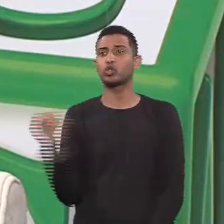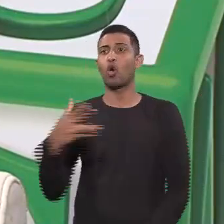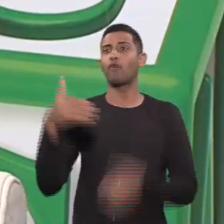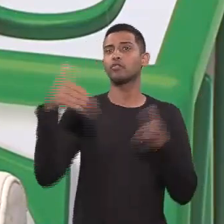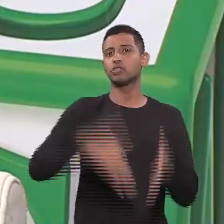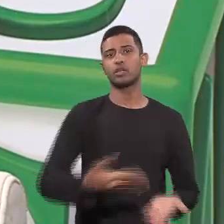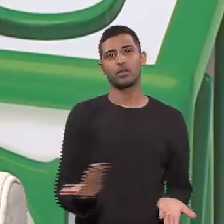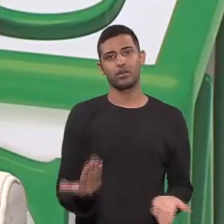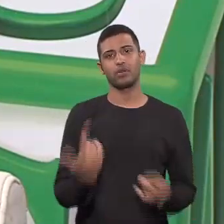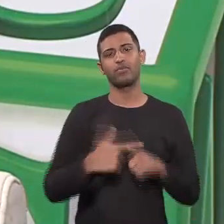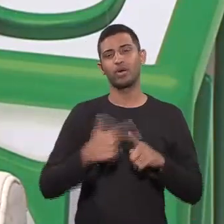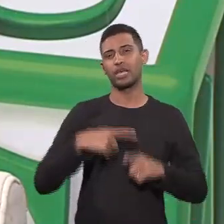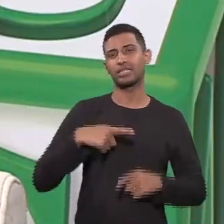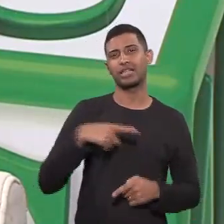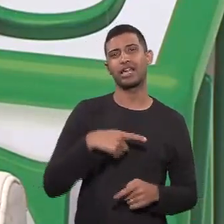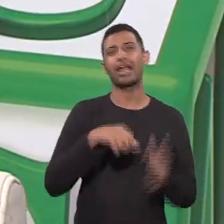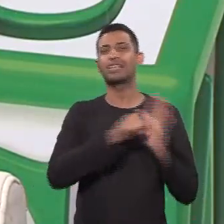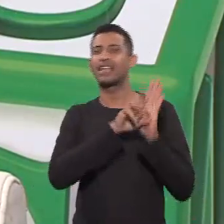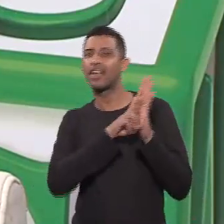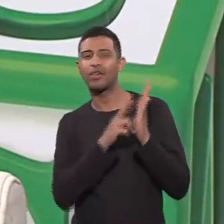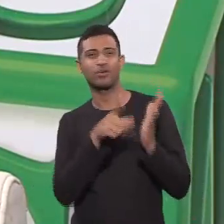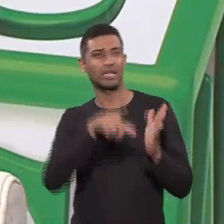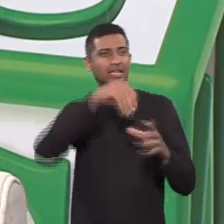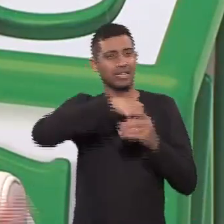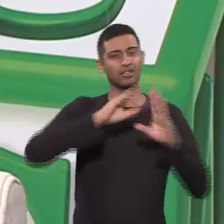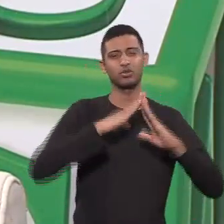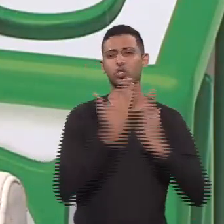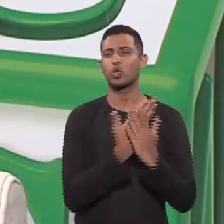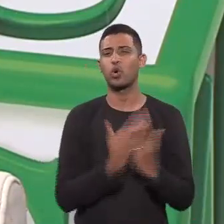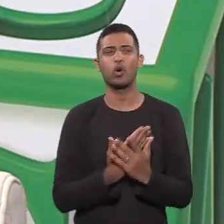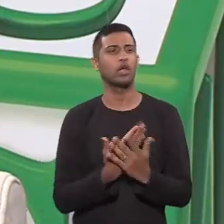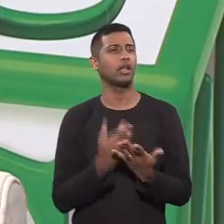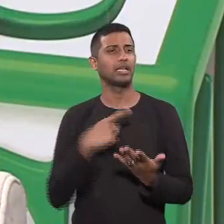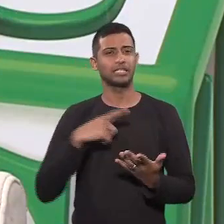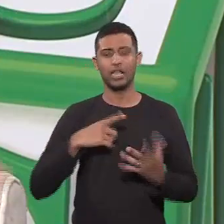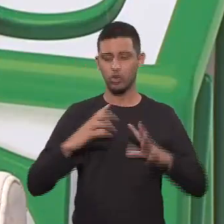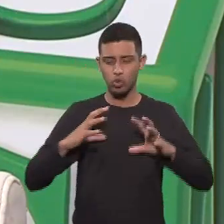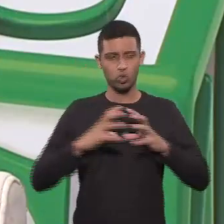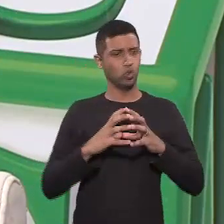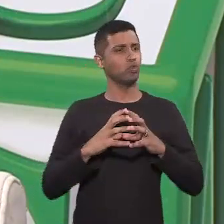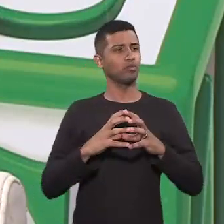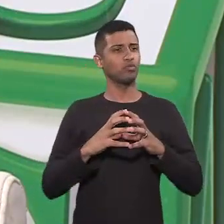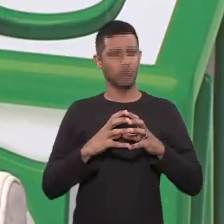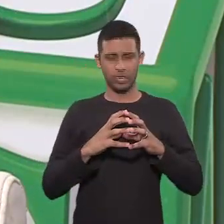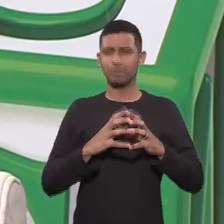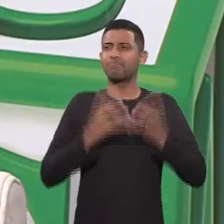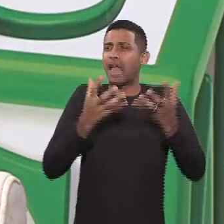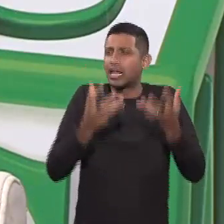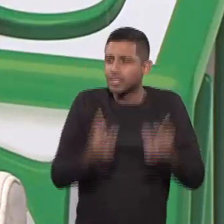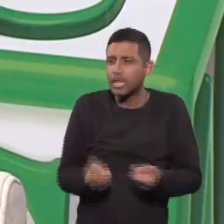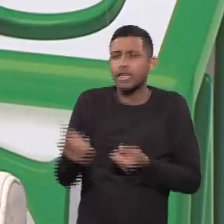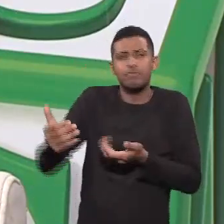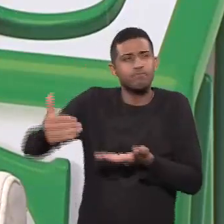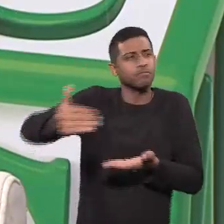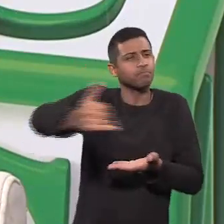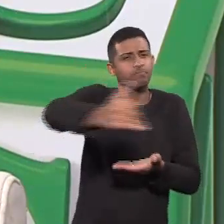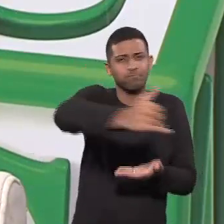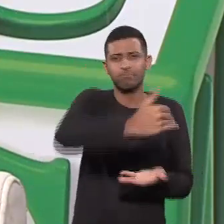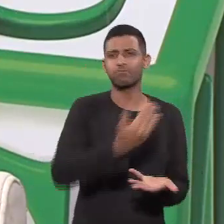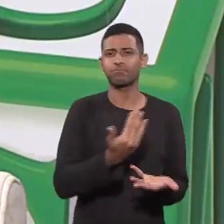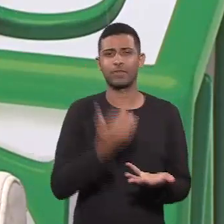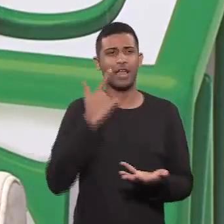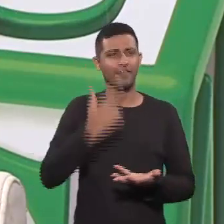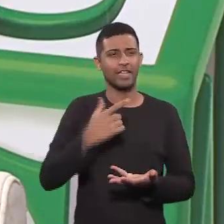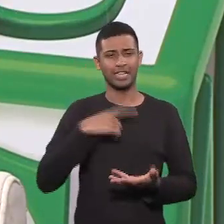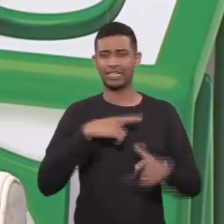chegam. Porque nós temos salas de recursos na escola, nós temos todo um grupo que acolhe, acolhedor, e que a gente